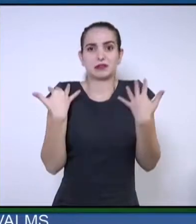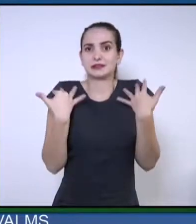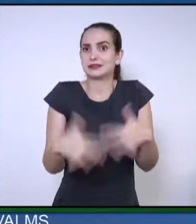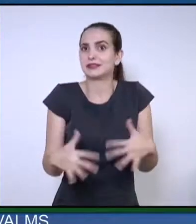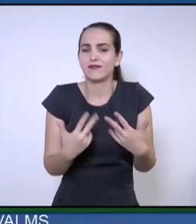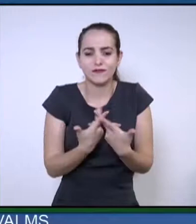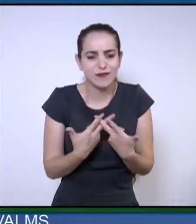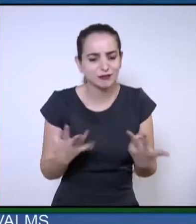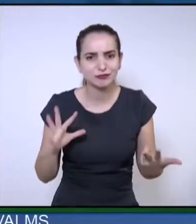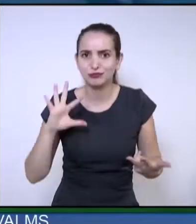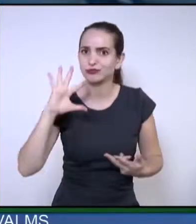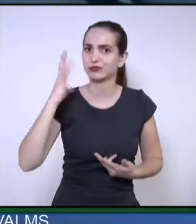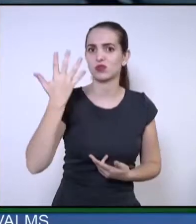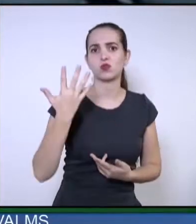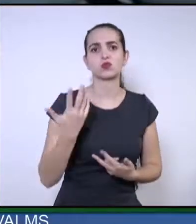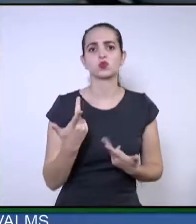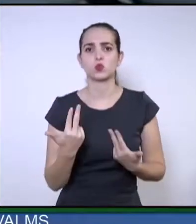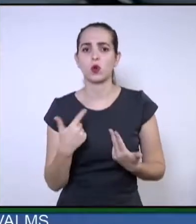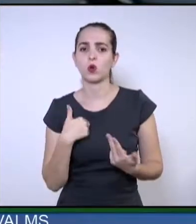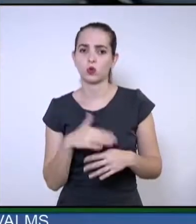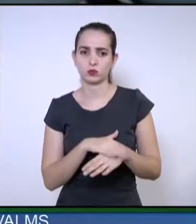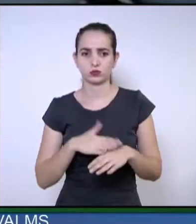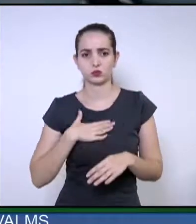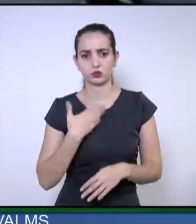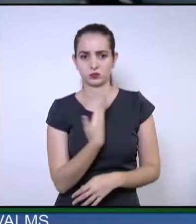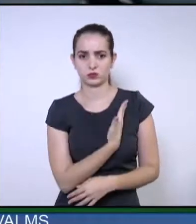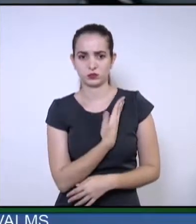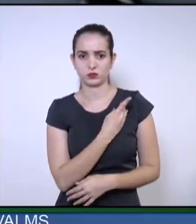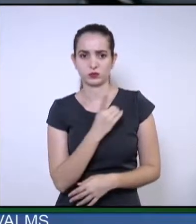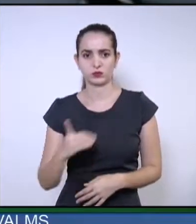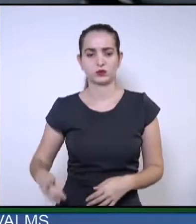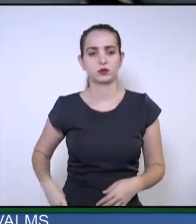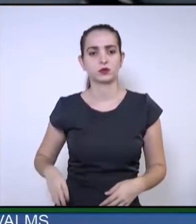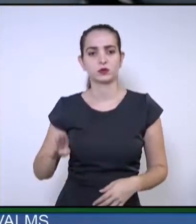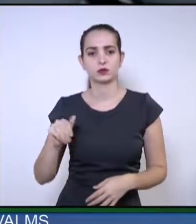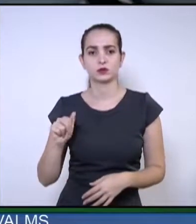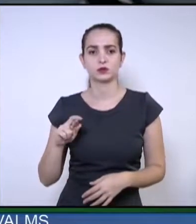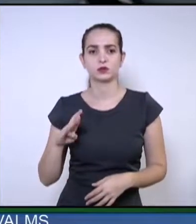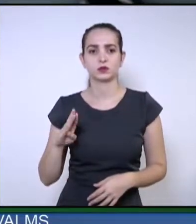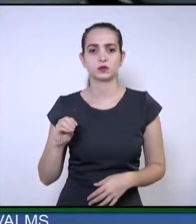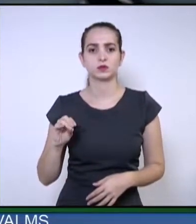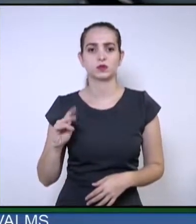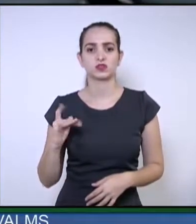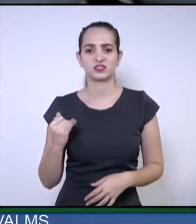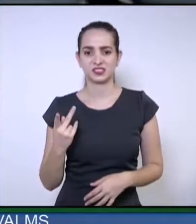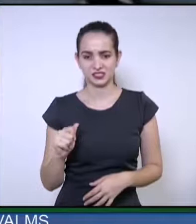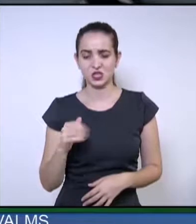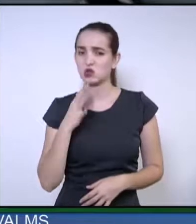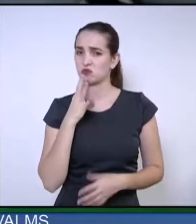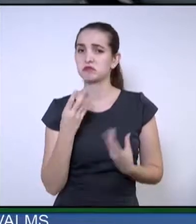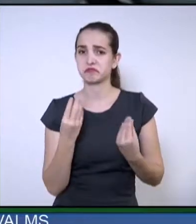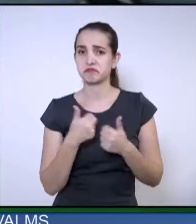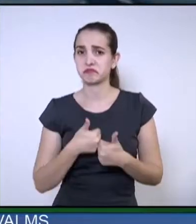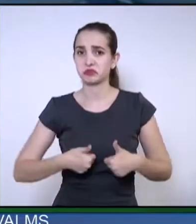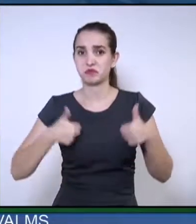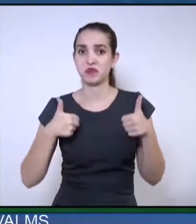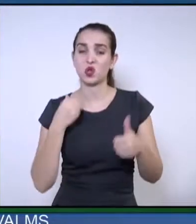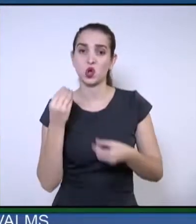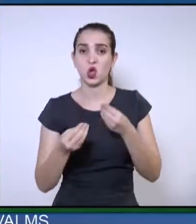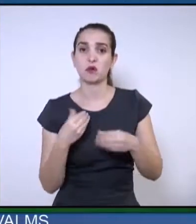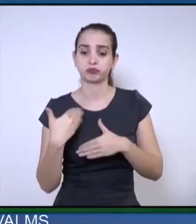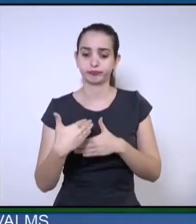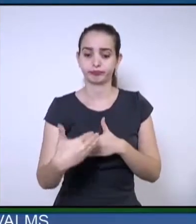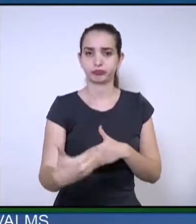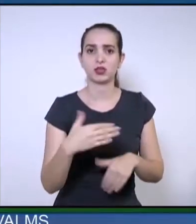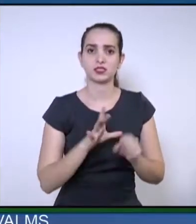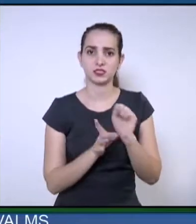agora, como estava conversando com meu colega ali, deputado Barbosinha, que conhece muito bem a segurança pública,